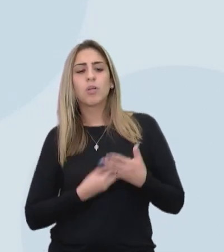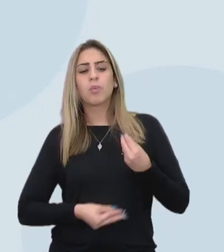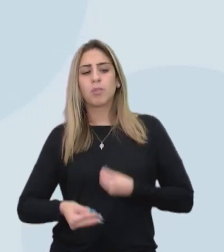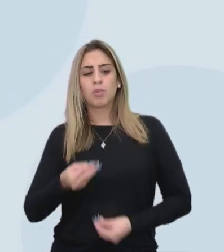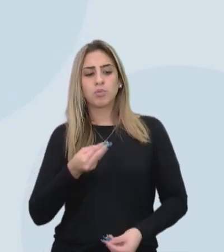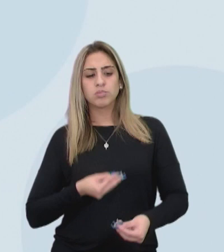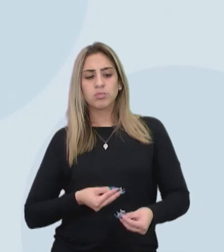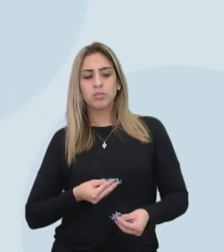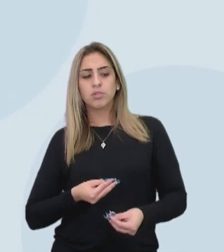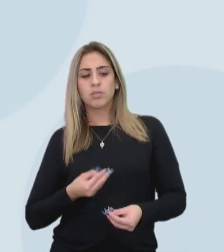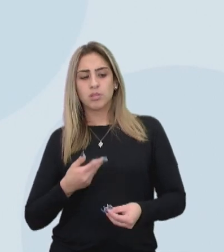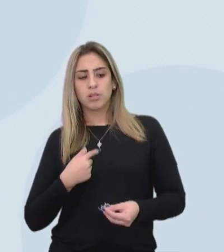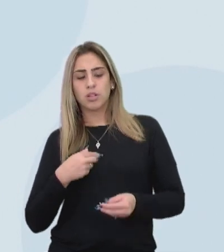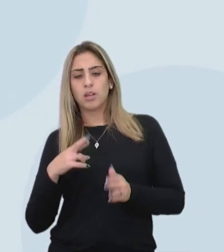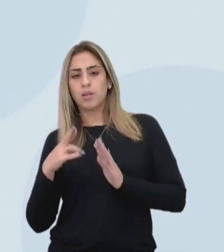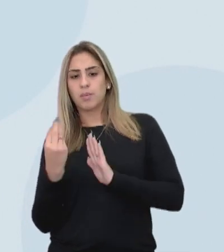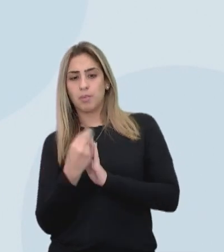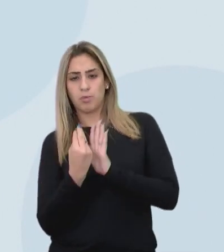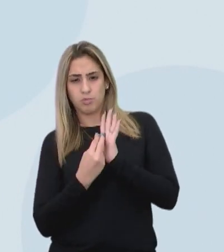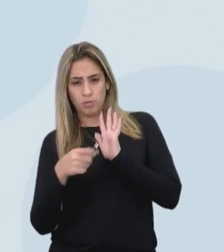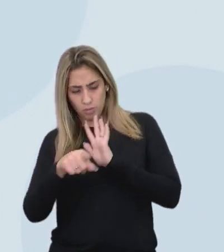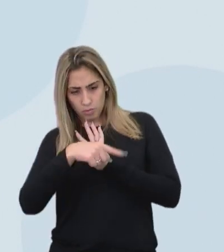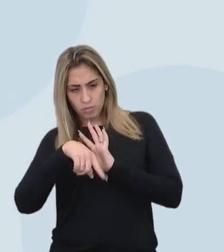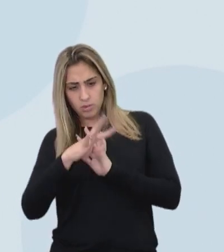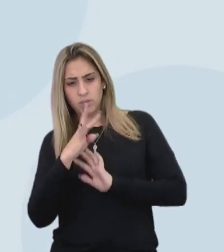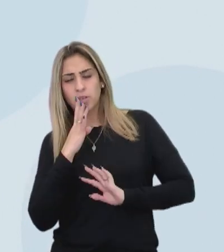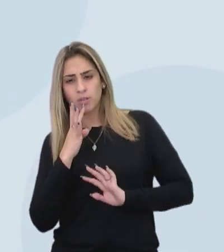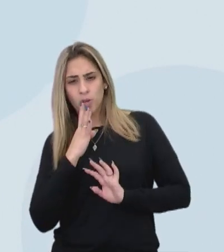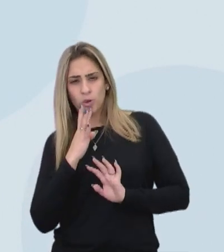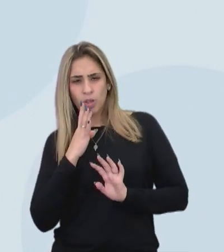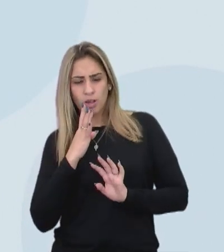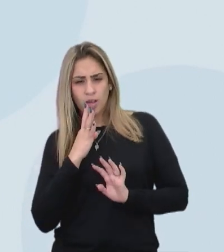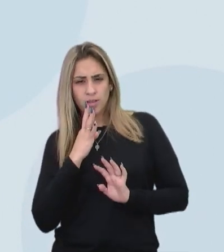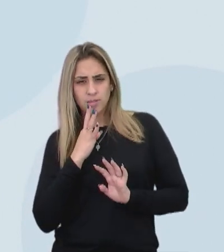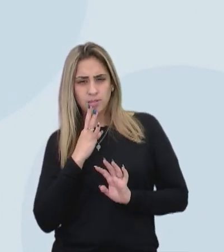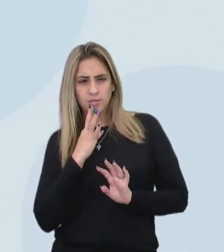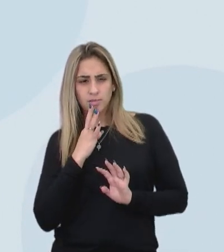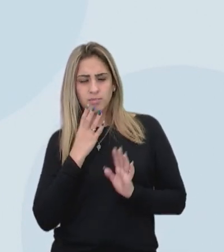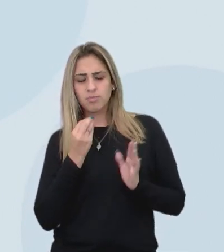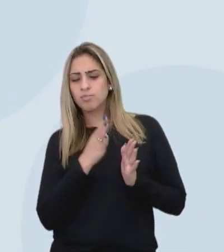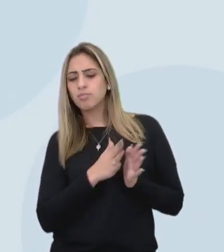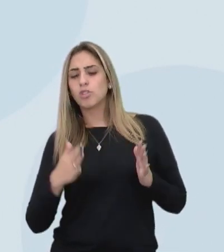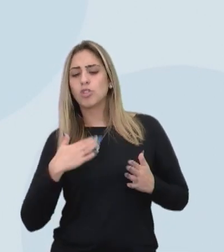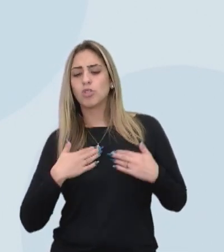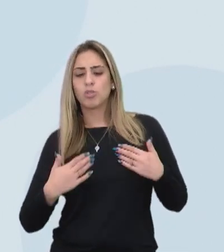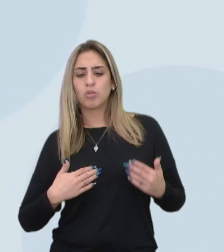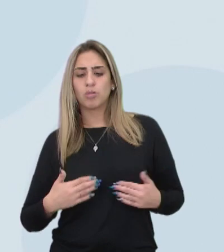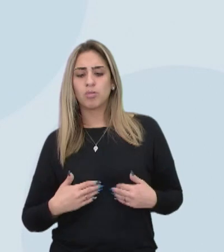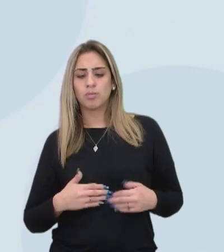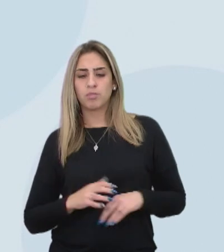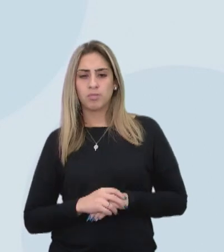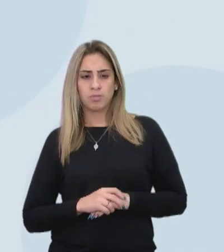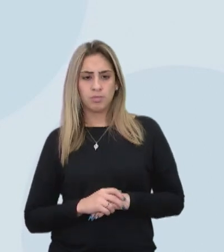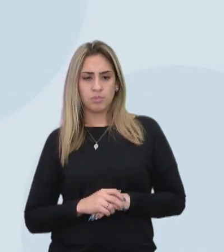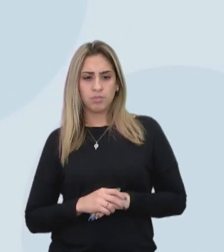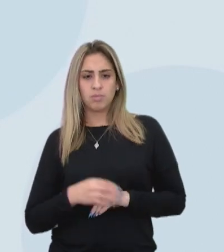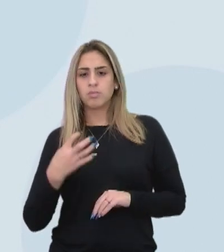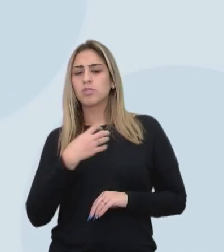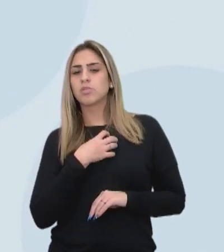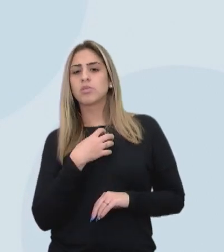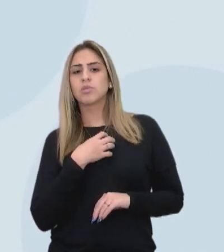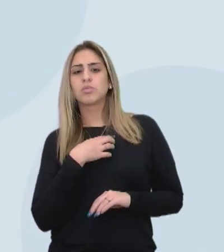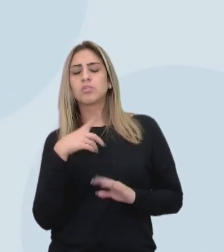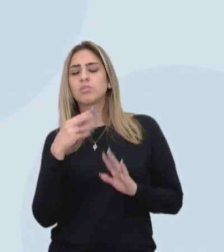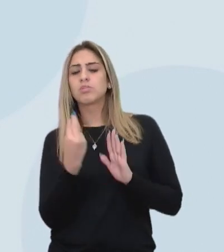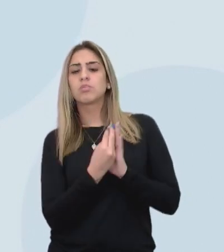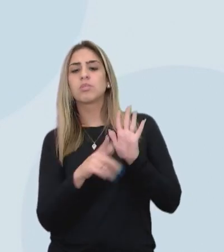e reproduzir? Você se reconhece como um reprodutor de estéticas do corpo? De que maneira isso influencia na maneira como você